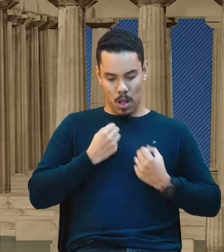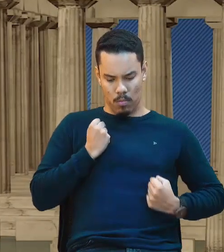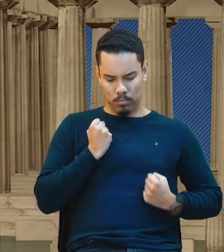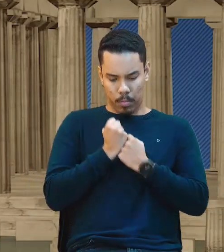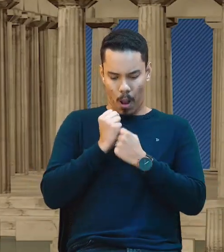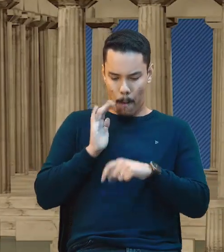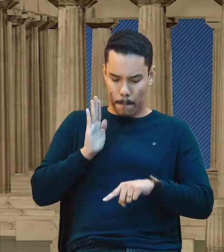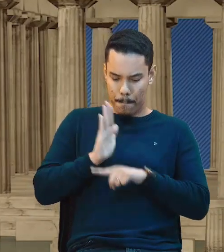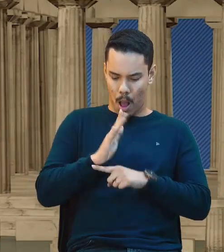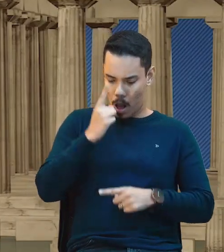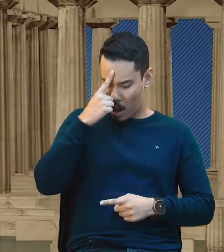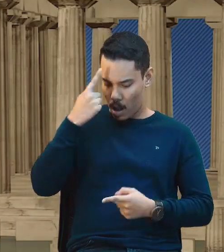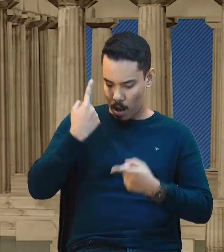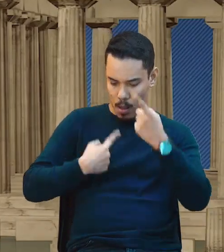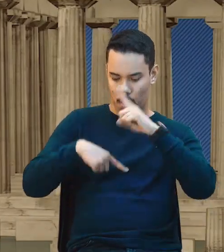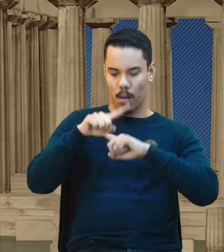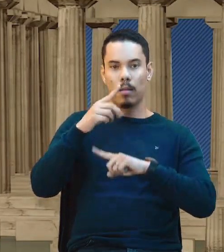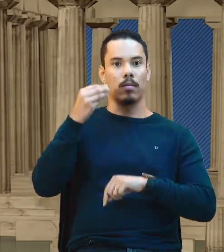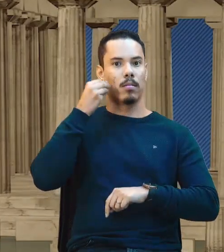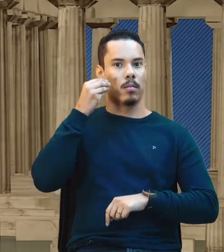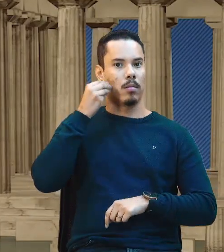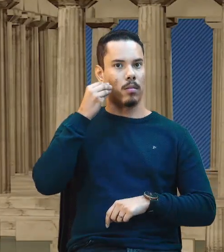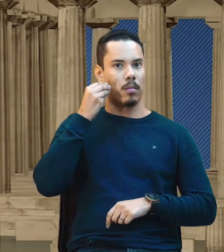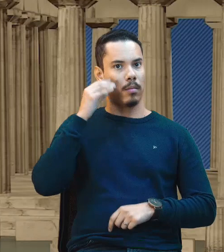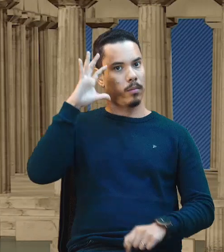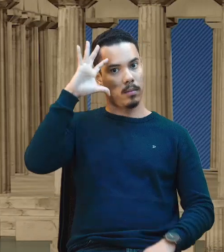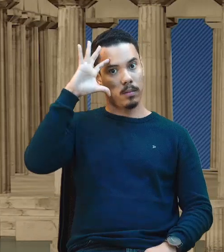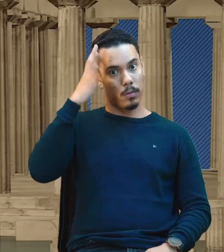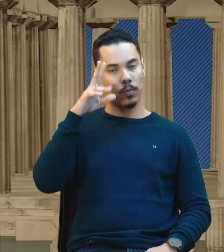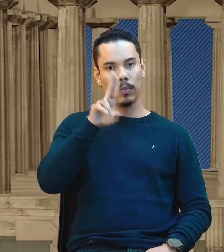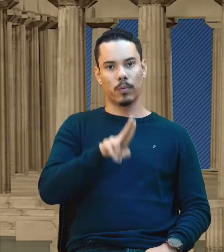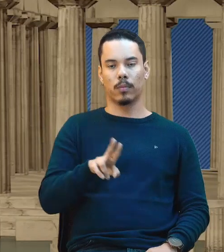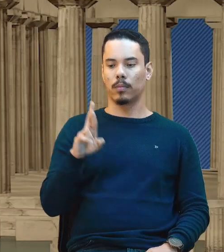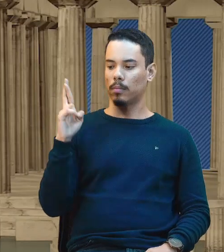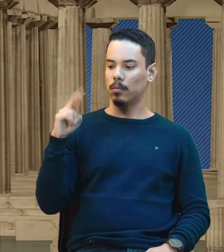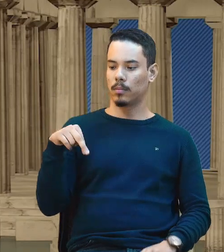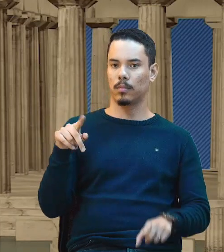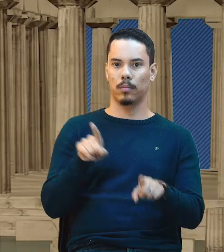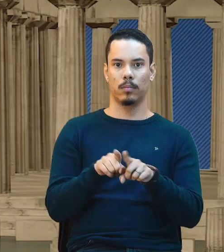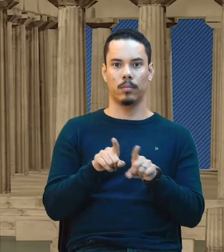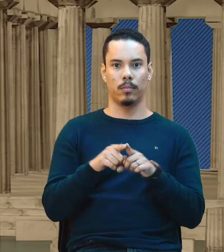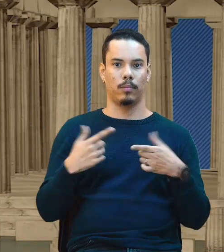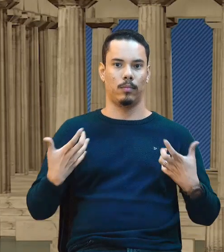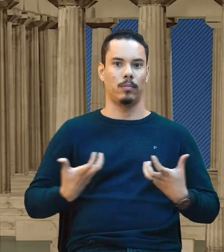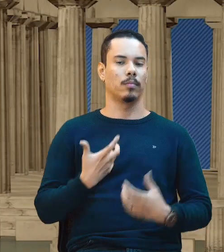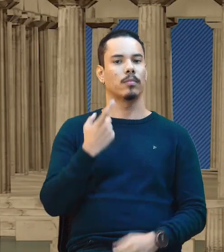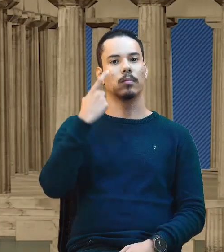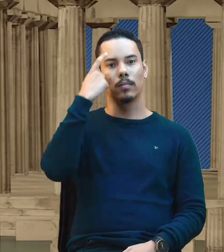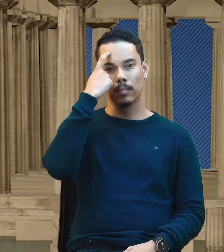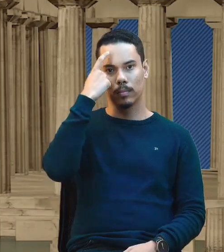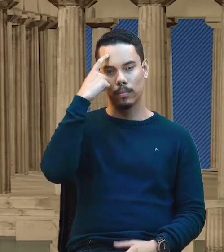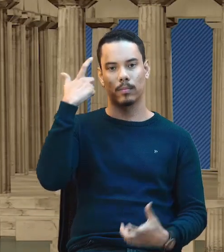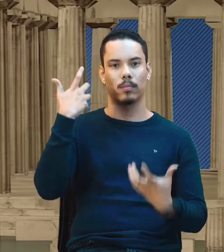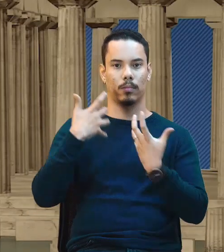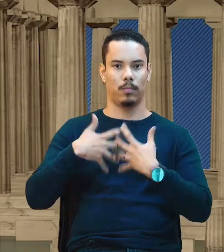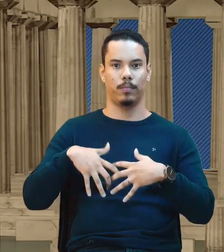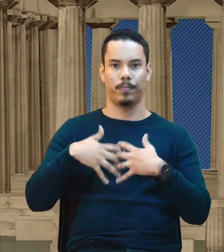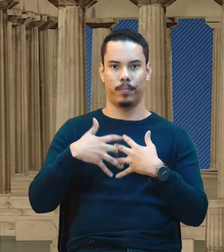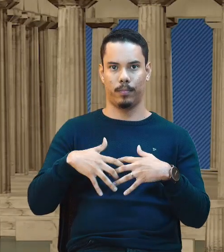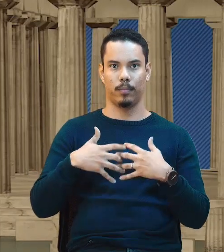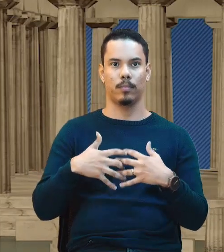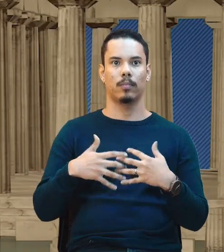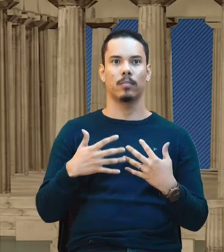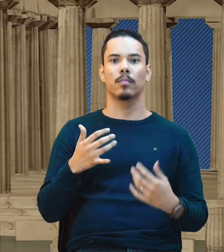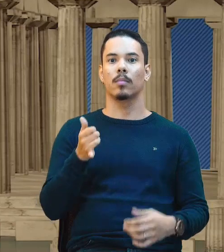problema, tente resolvê-lo pelo menos através da sua razão e do seu estímulo ao pensar, reflexão. Vou refletir,